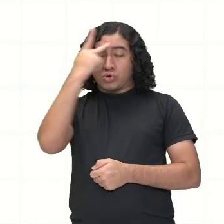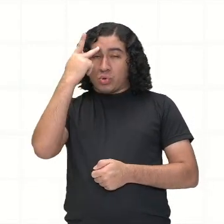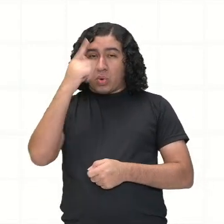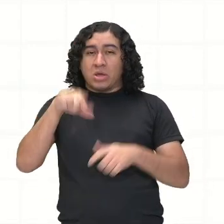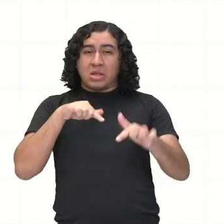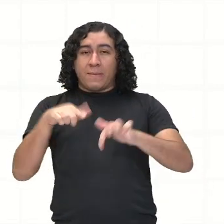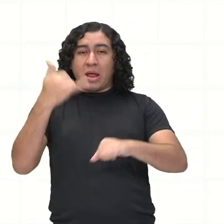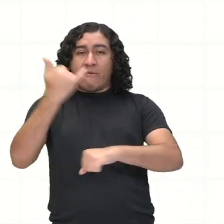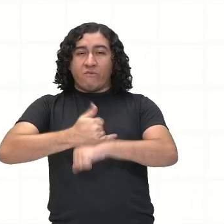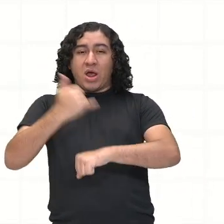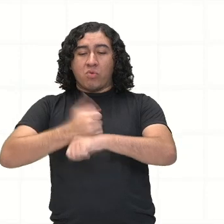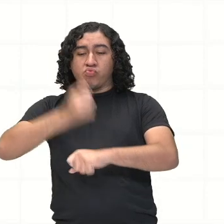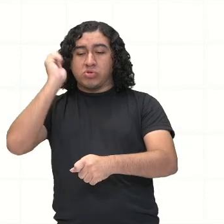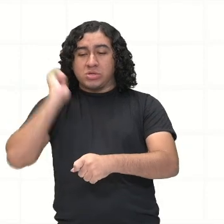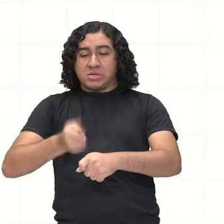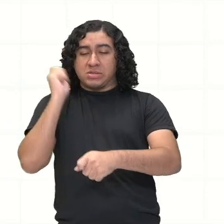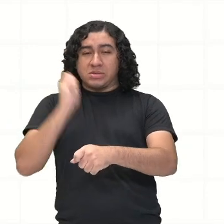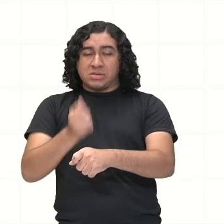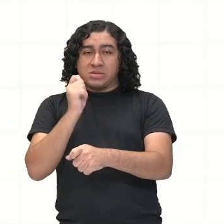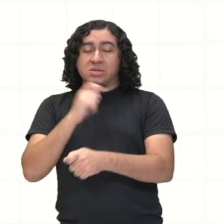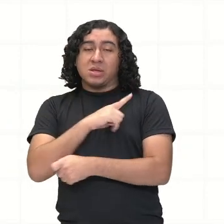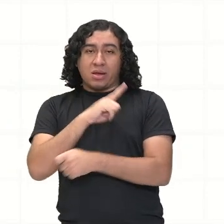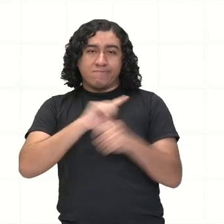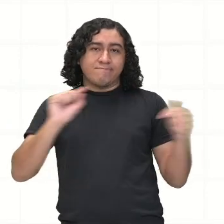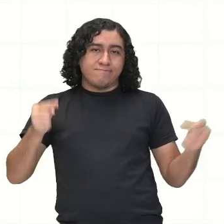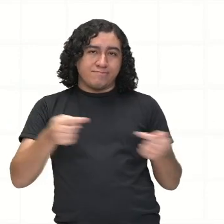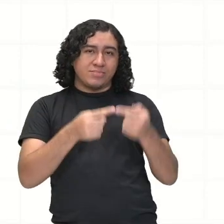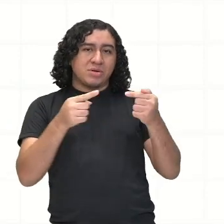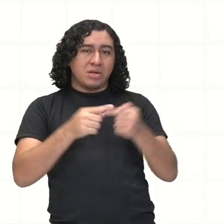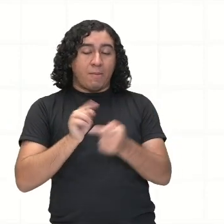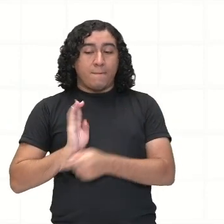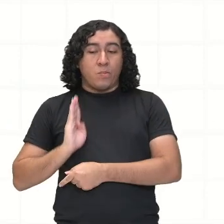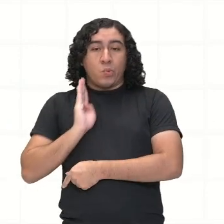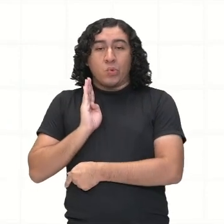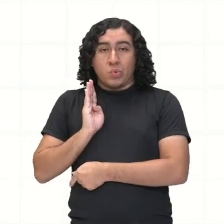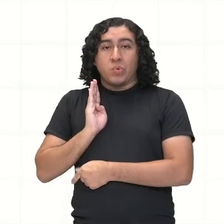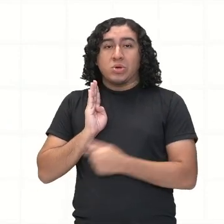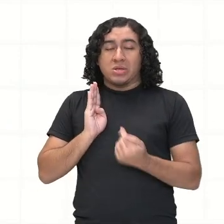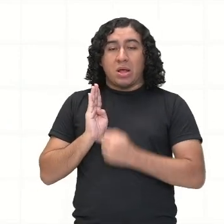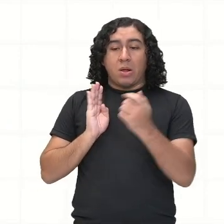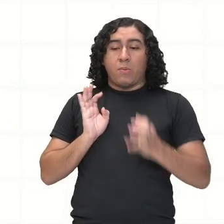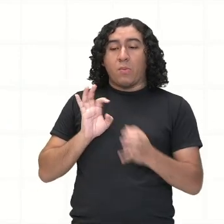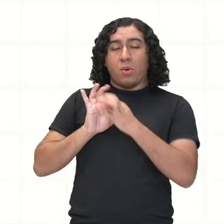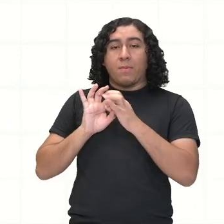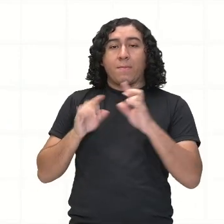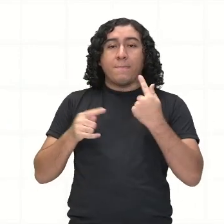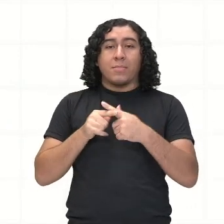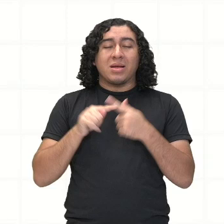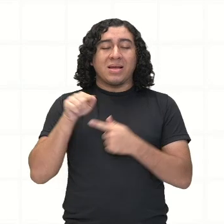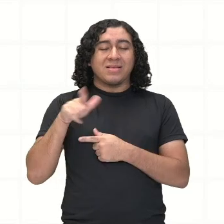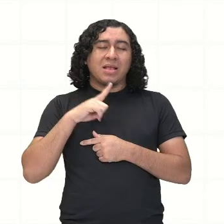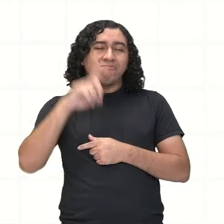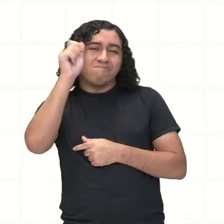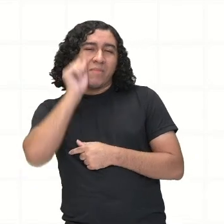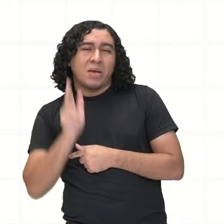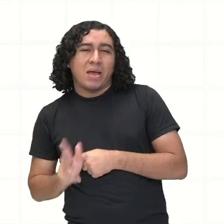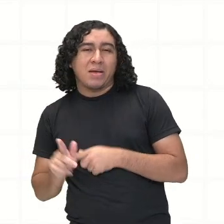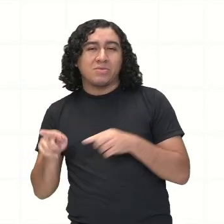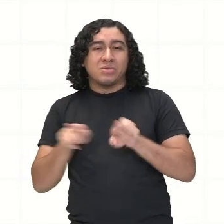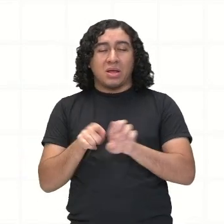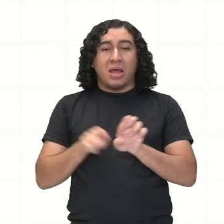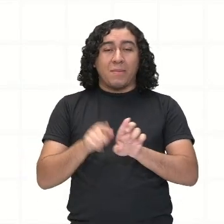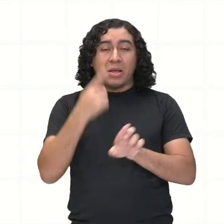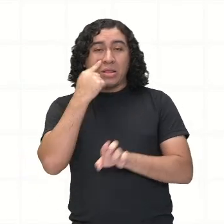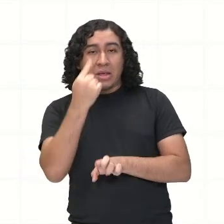vai também estar associado ao burguês, visto que o burguês, com aquela sua esperteza, com aquela sua